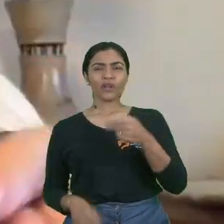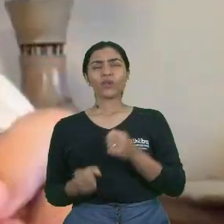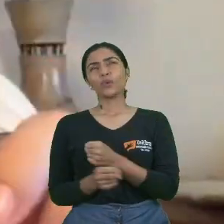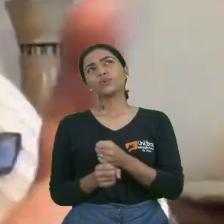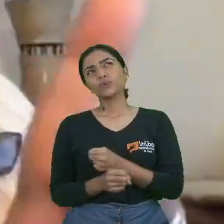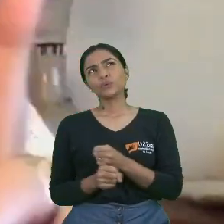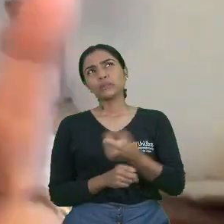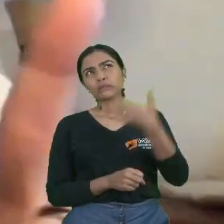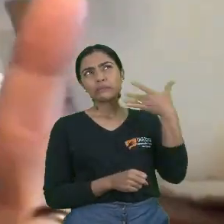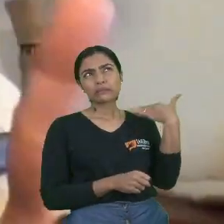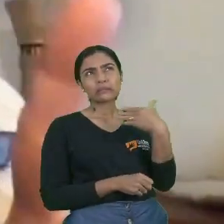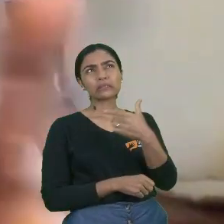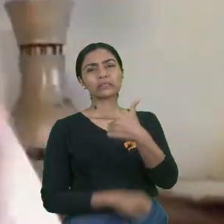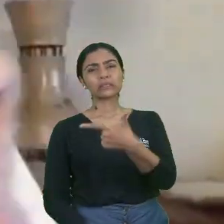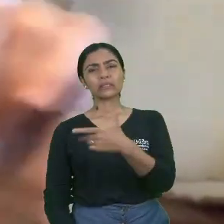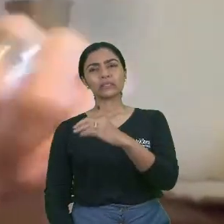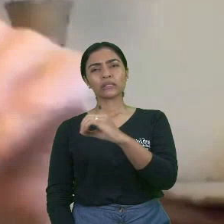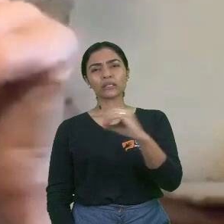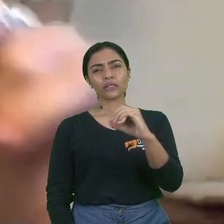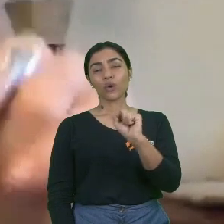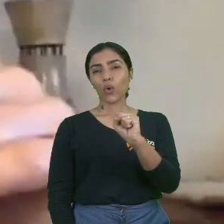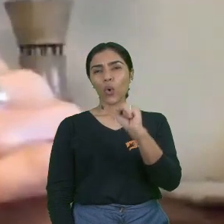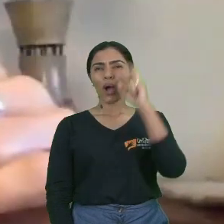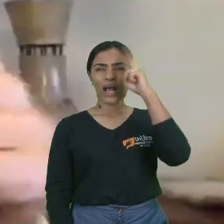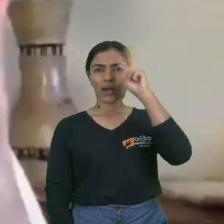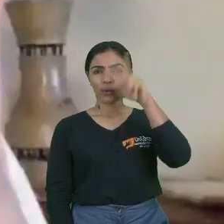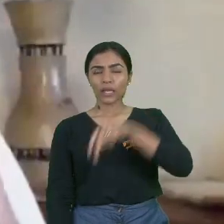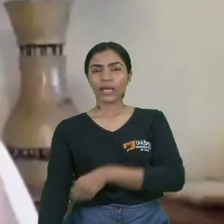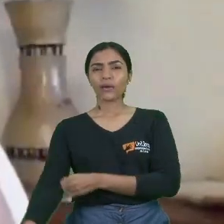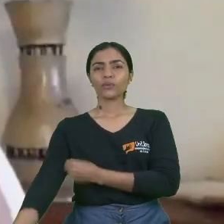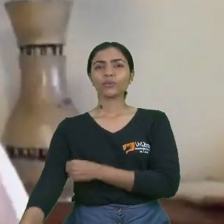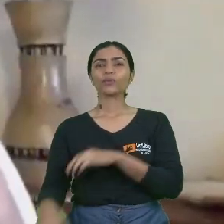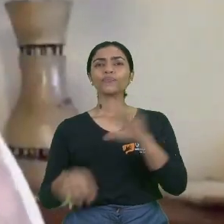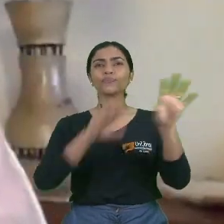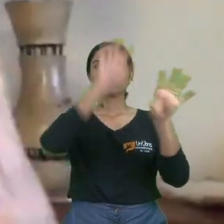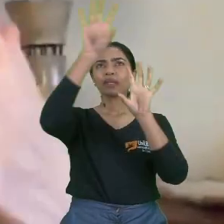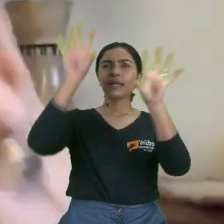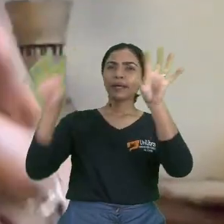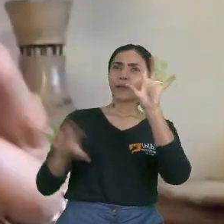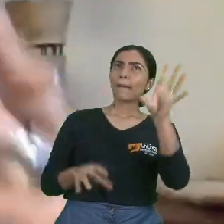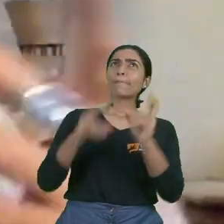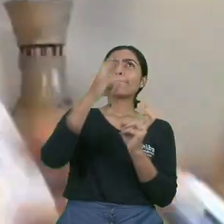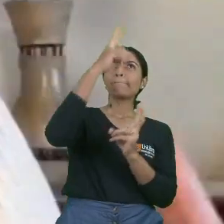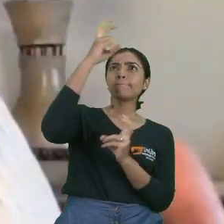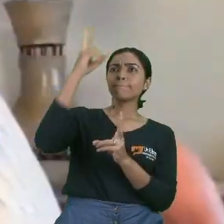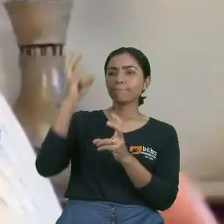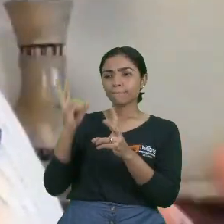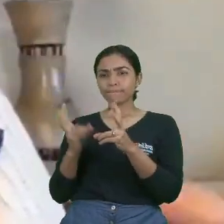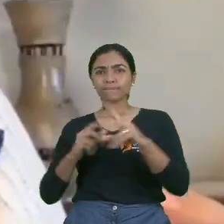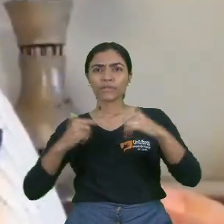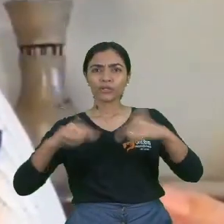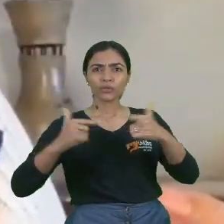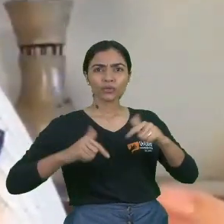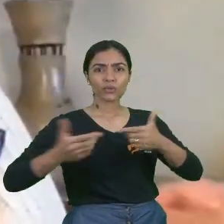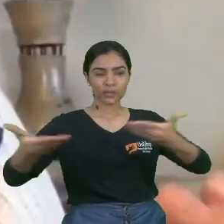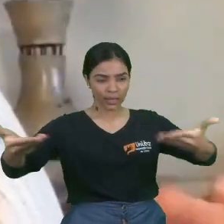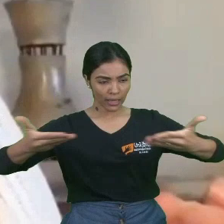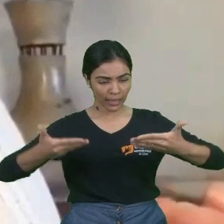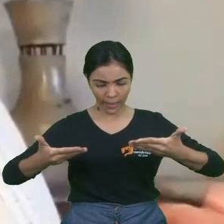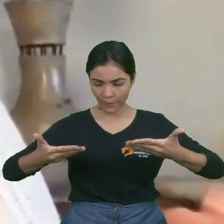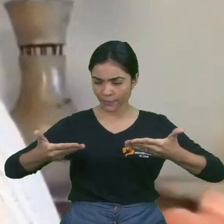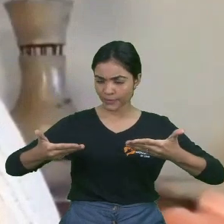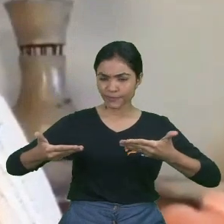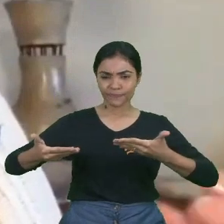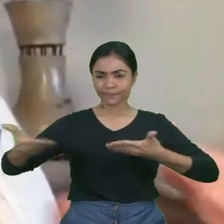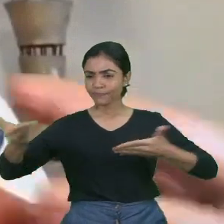de 2008 eu me lembro que eu fiz um mapeamento dos trabalhos apresentados no in Deep